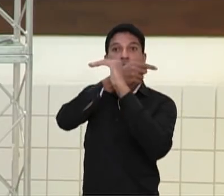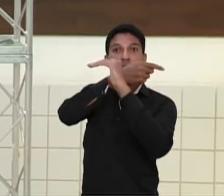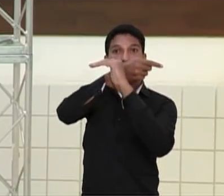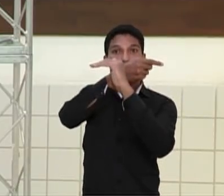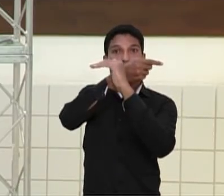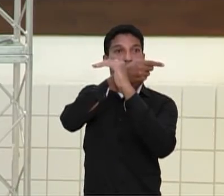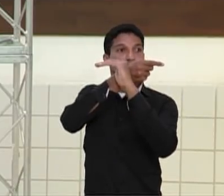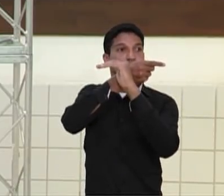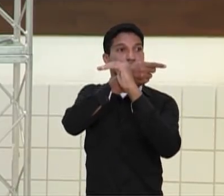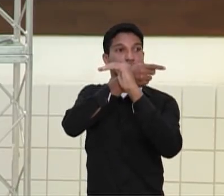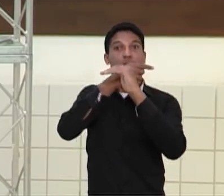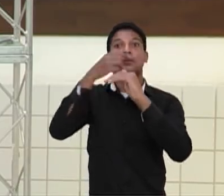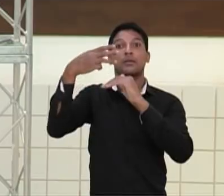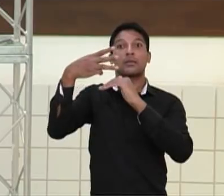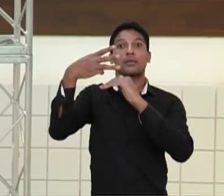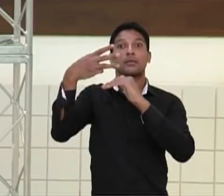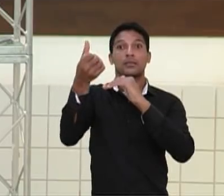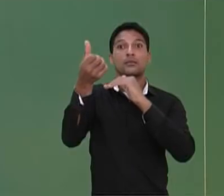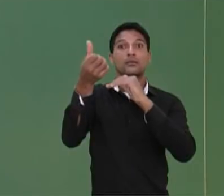36.